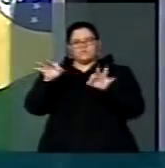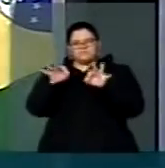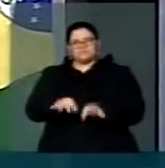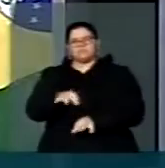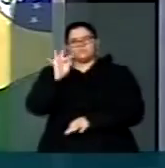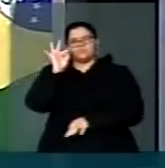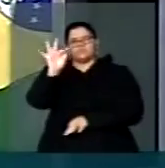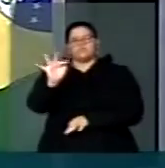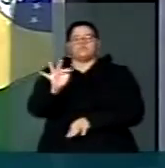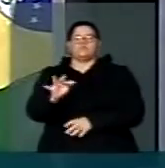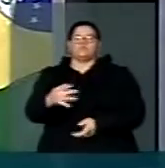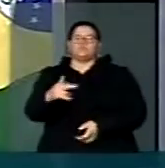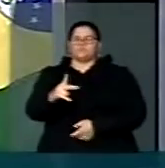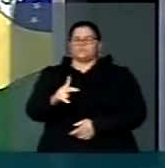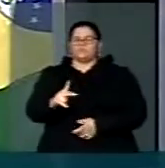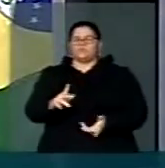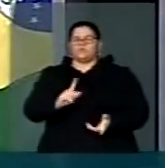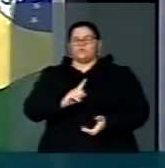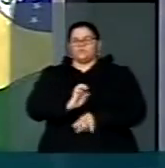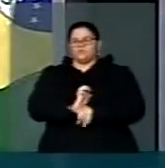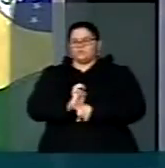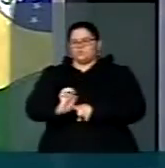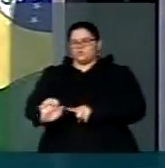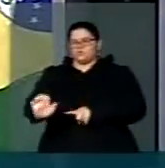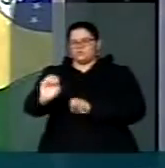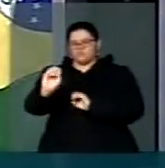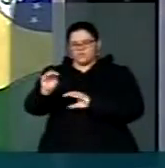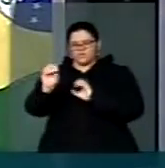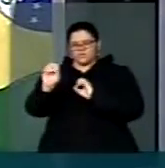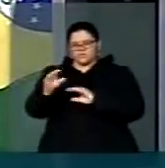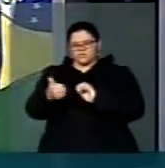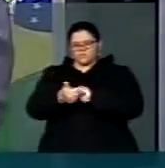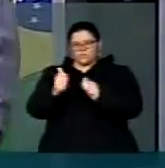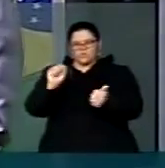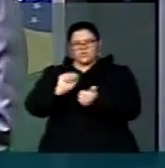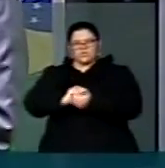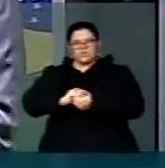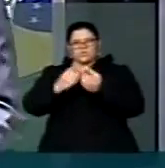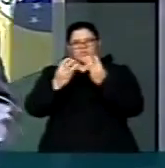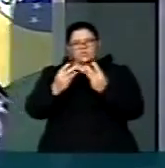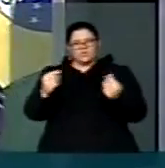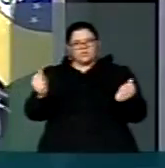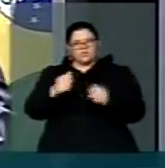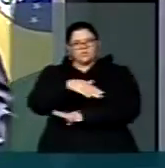esperam do Estado e do governo educação de qualidade e ensino em tempo integral.